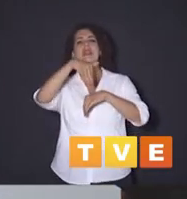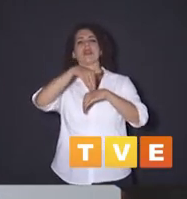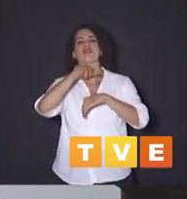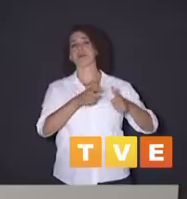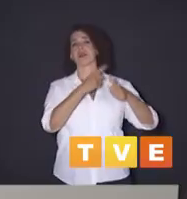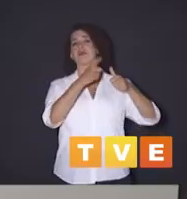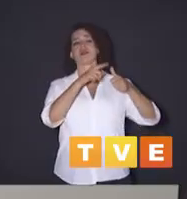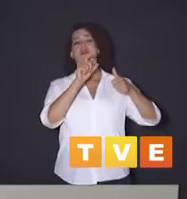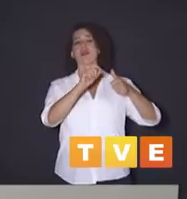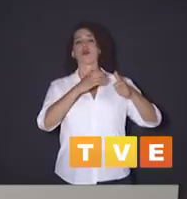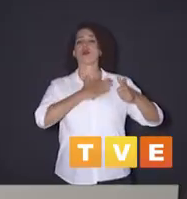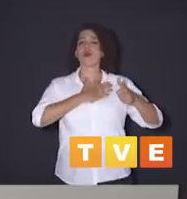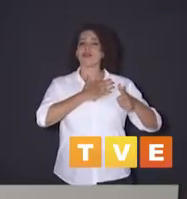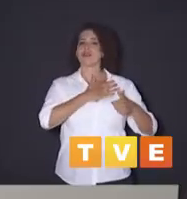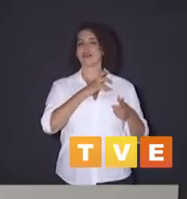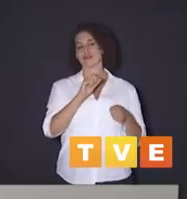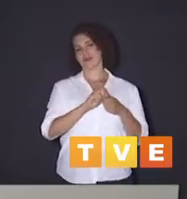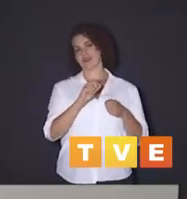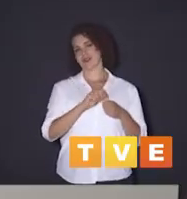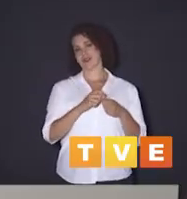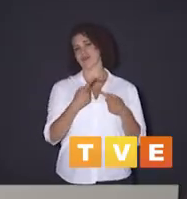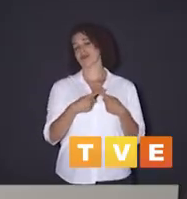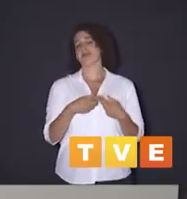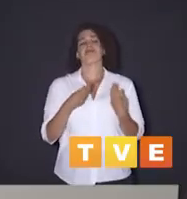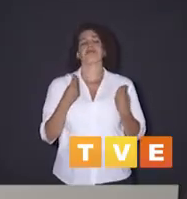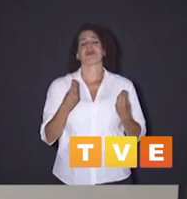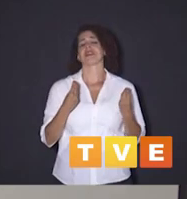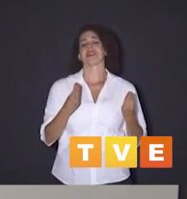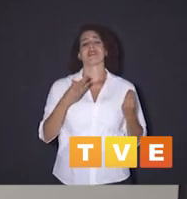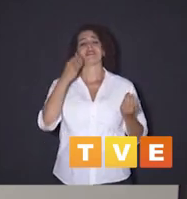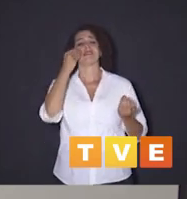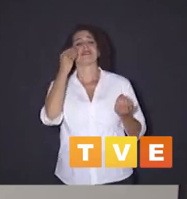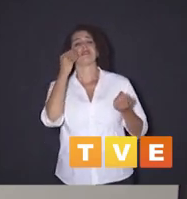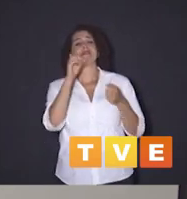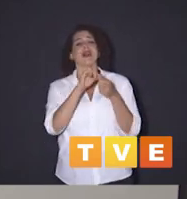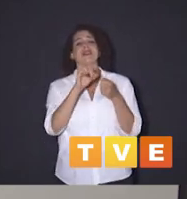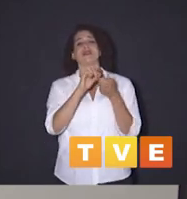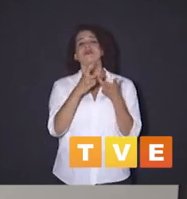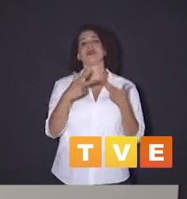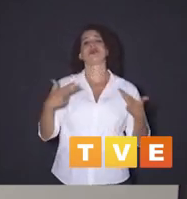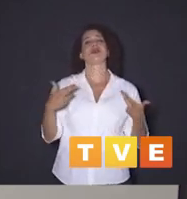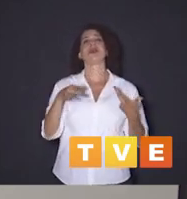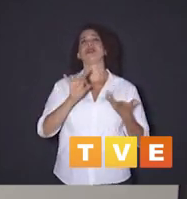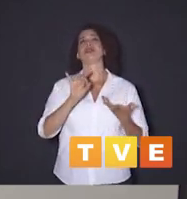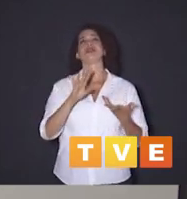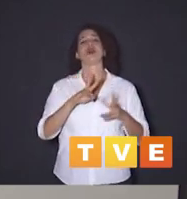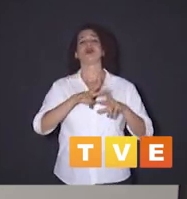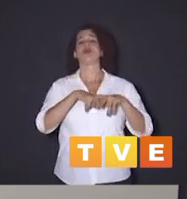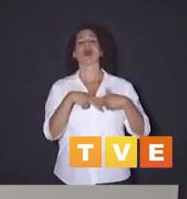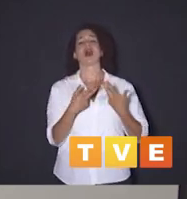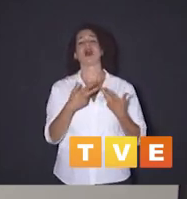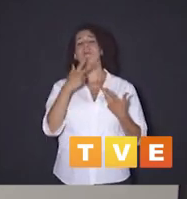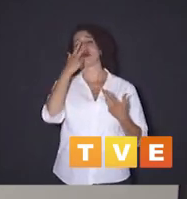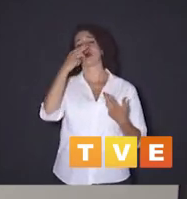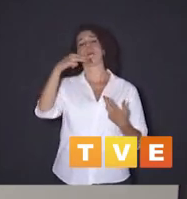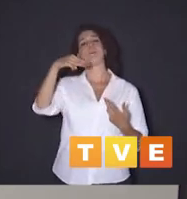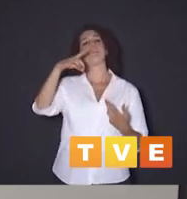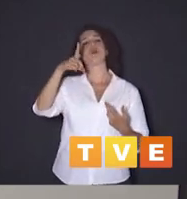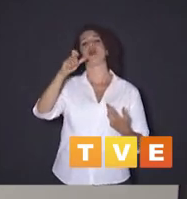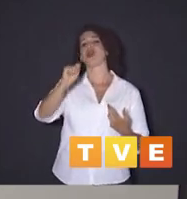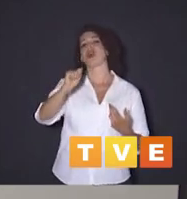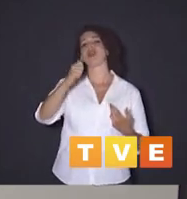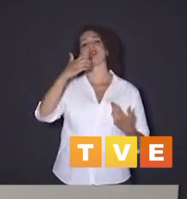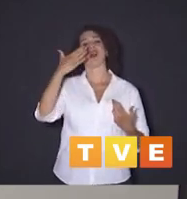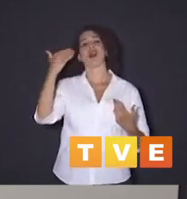talento porque não adianta nada você tentar fazer uma coisa por simplesmente por modinha e aí lá na